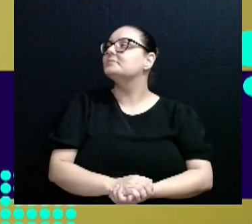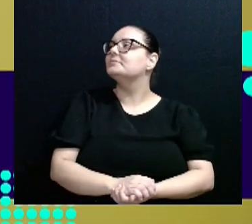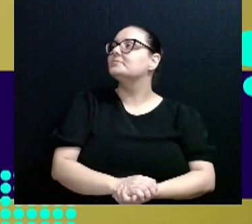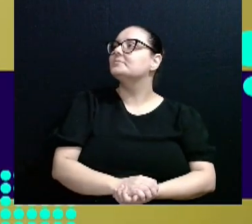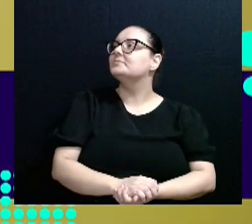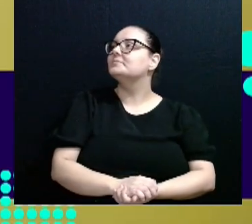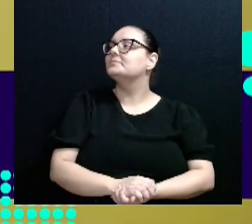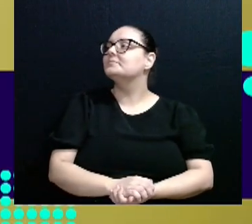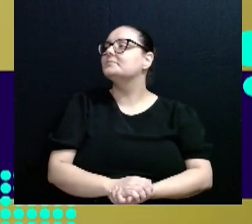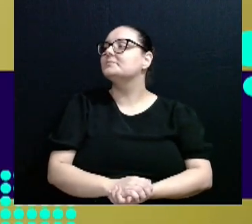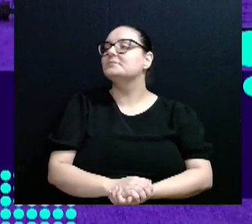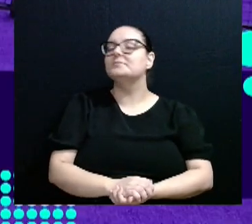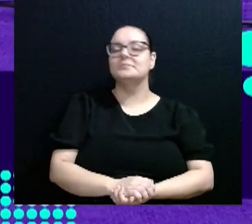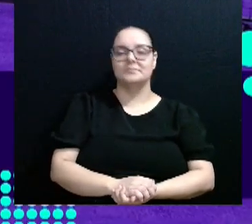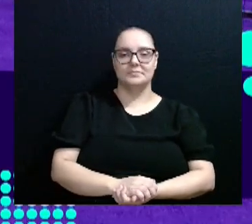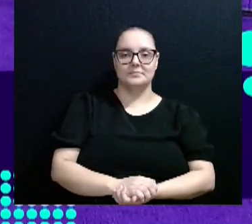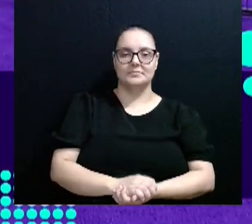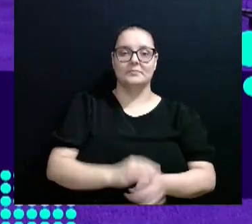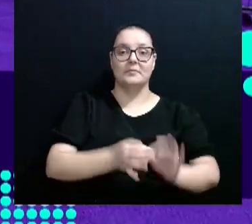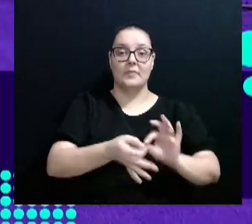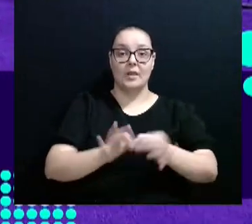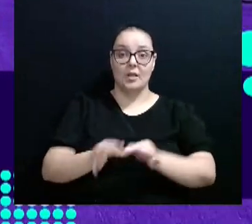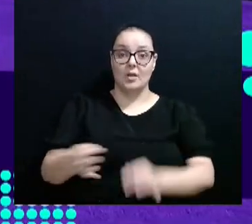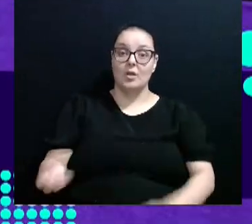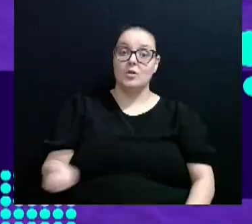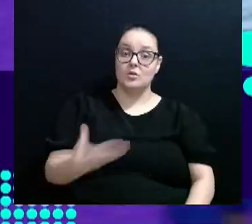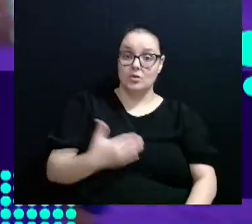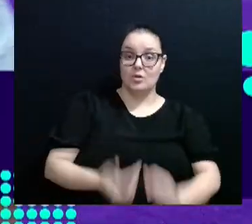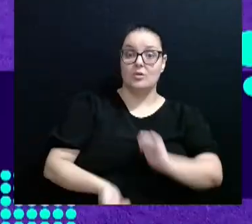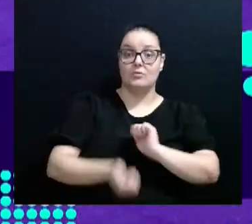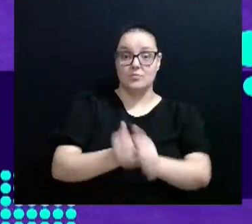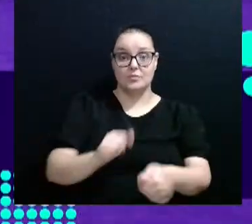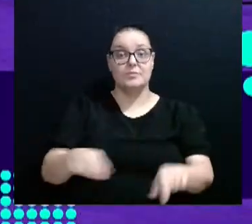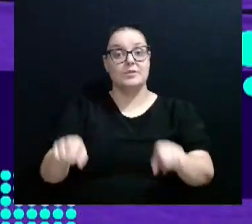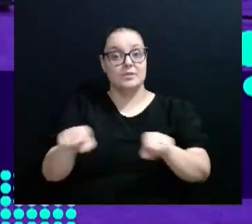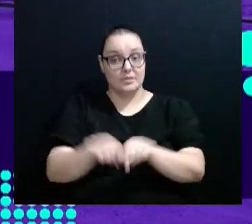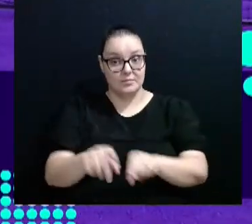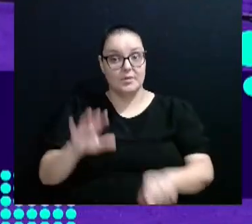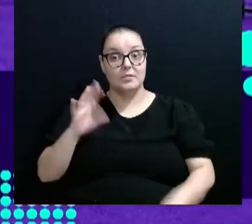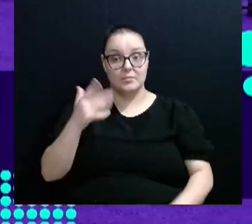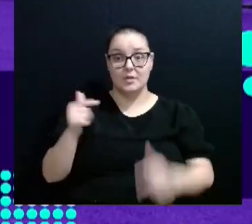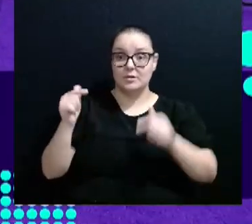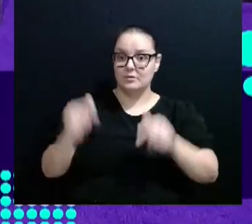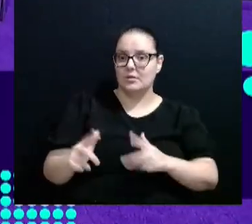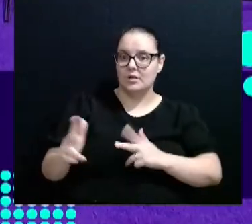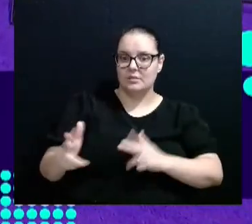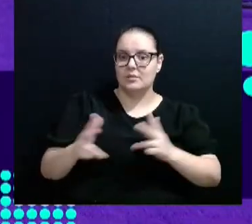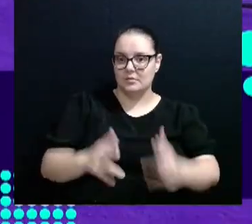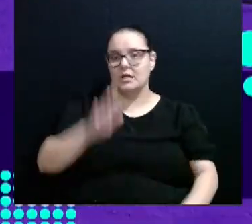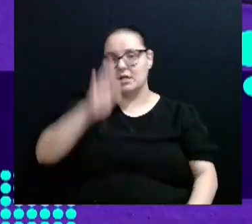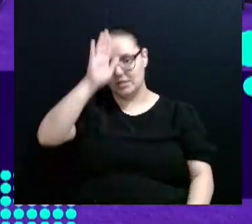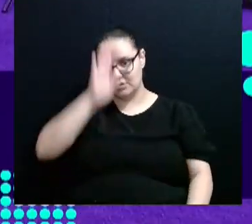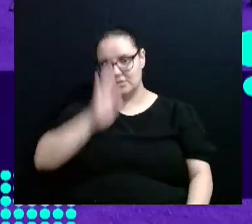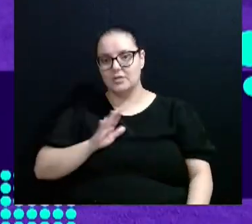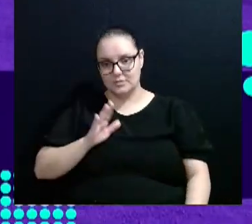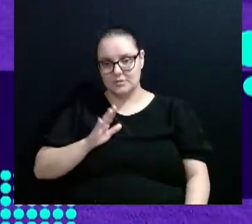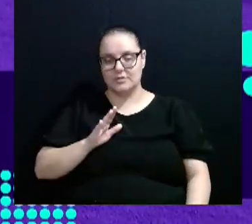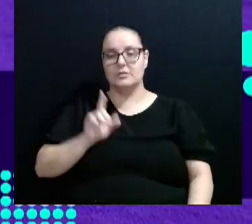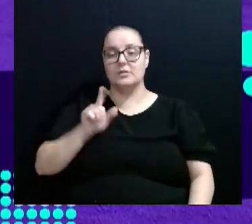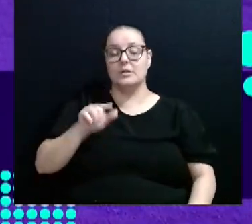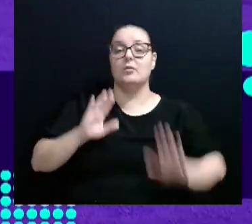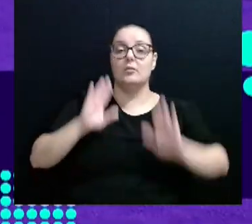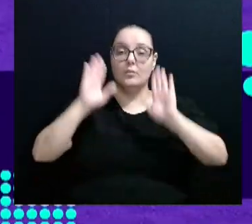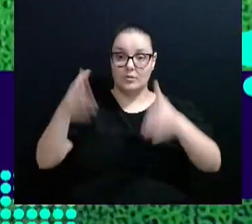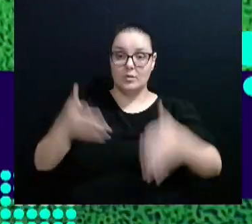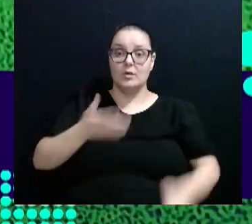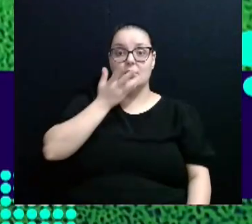Já a oficina Novos Esportes também acontece no mesmo espaço gratuitamente e é voltado para crianças com